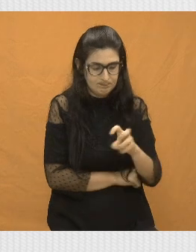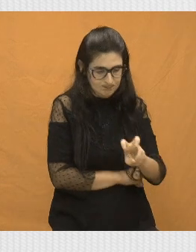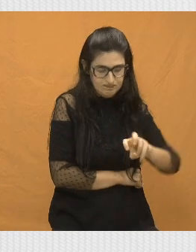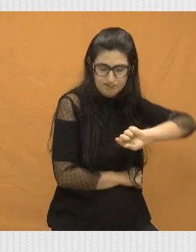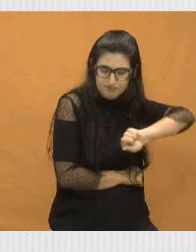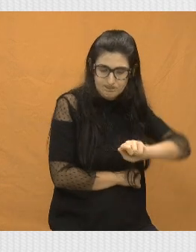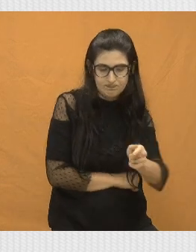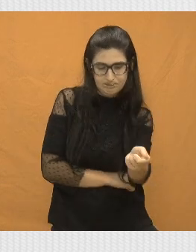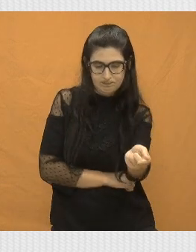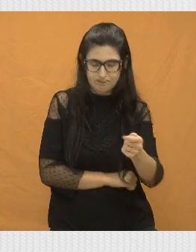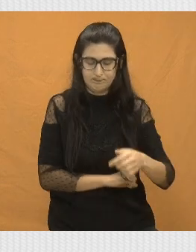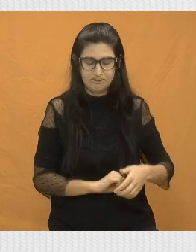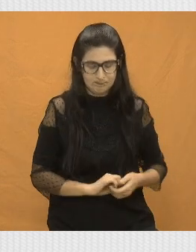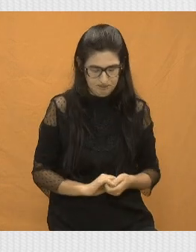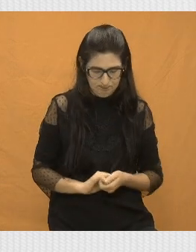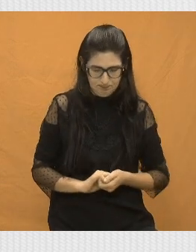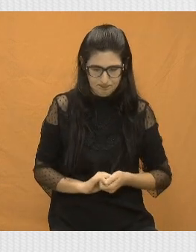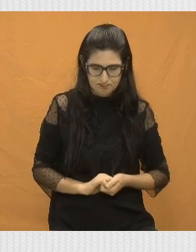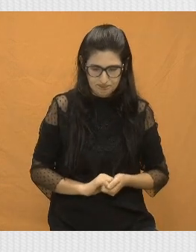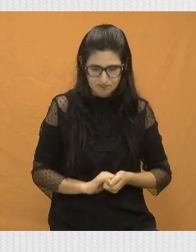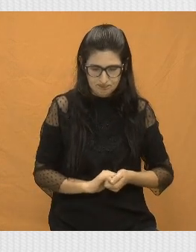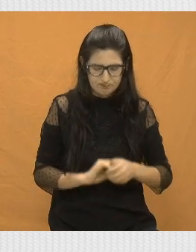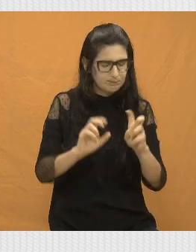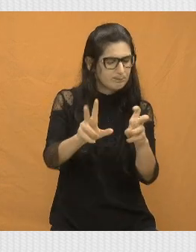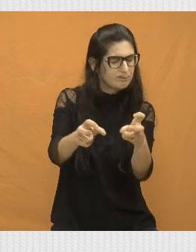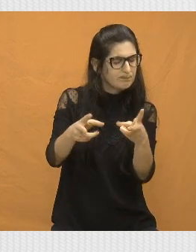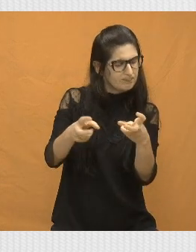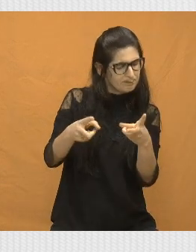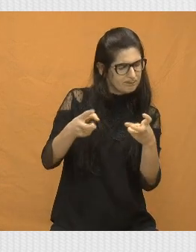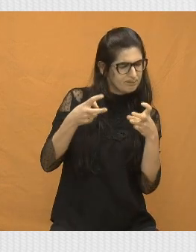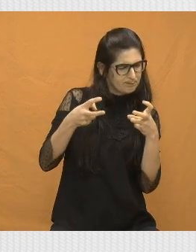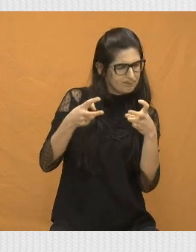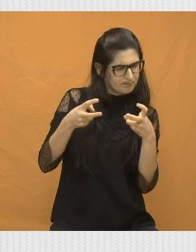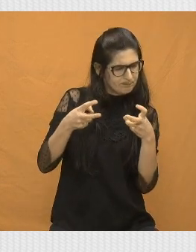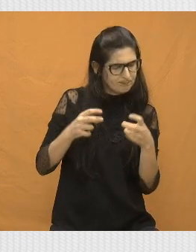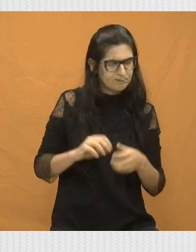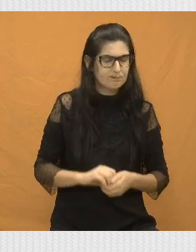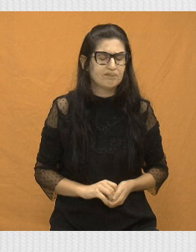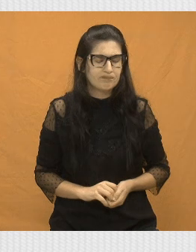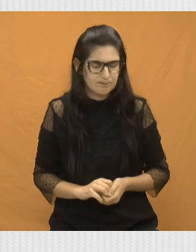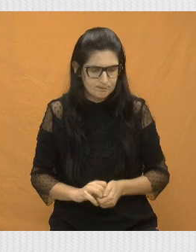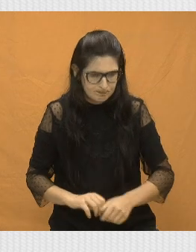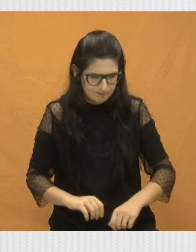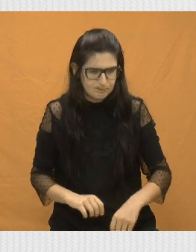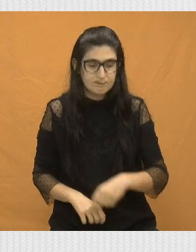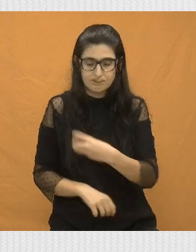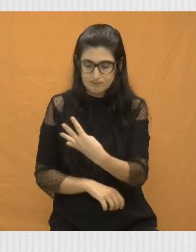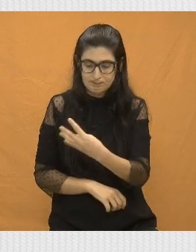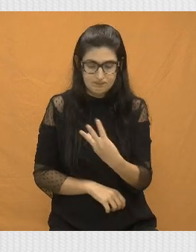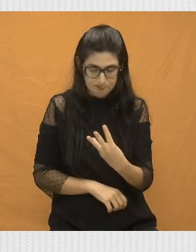mil. Como podemos verificar, atingimos a cifra de